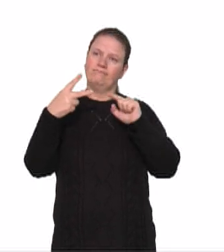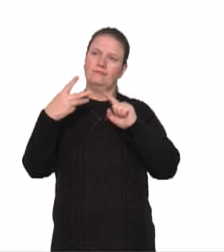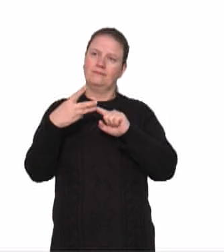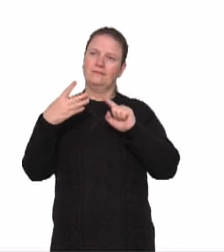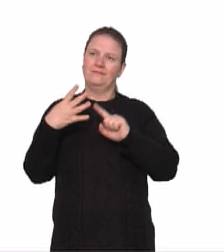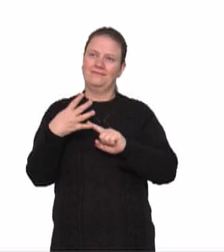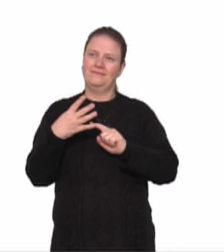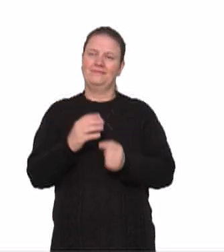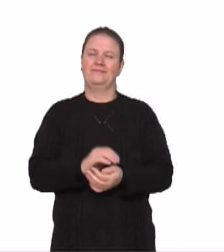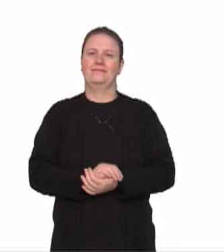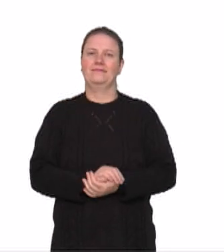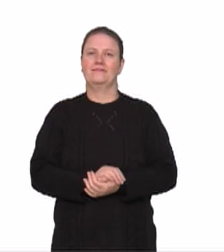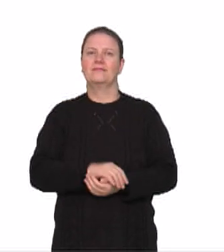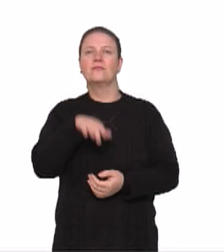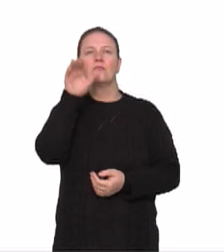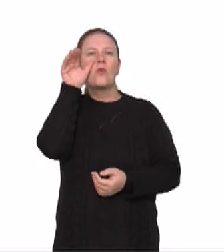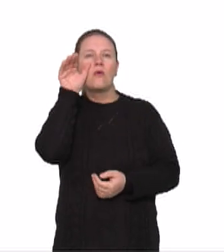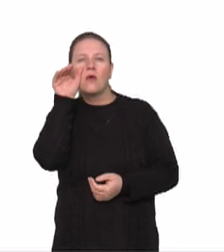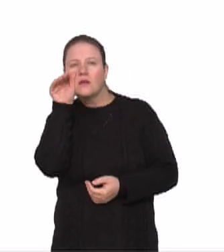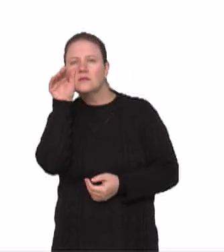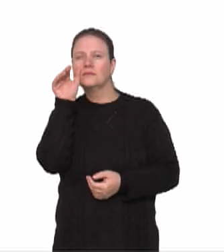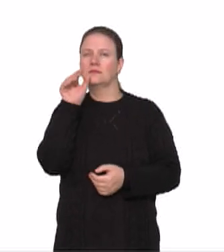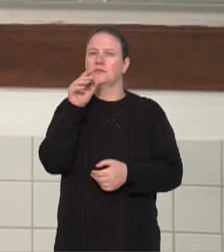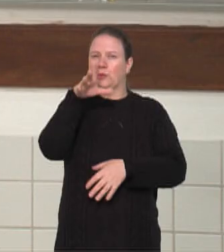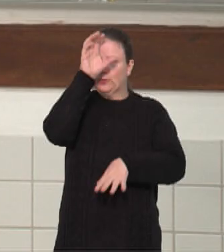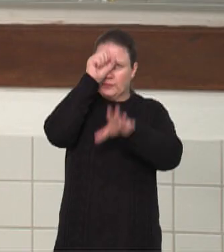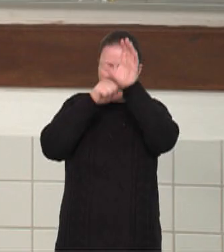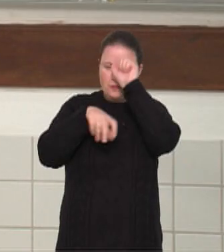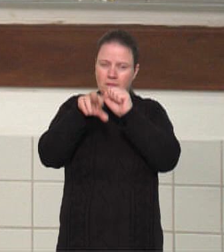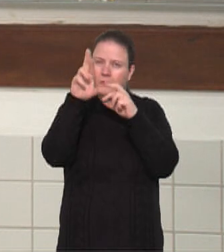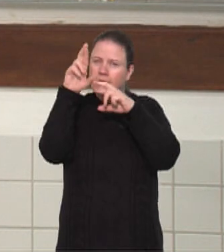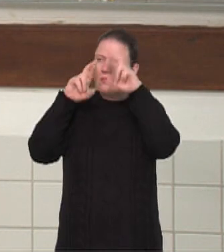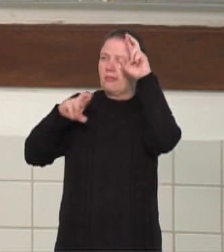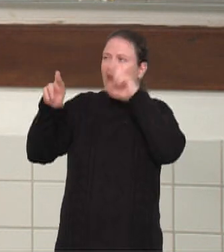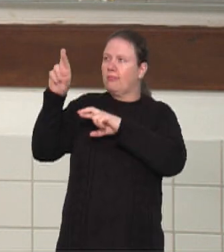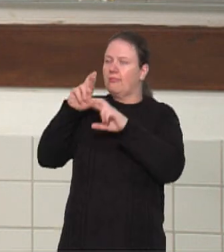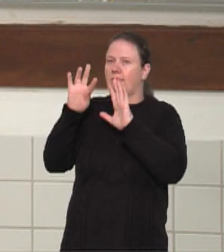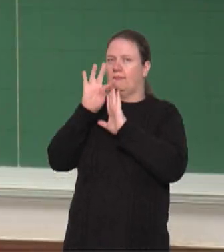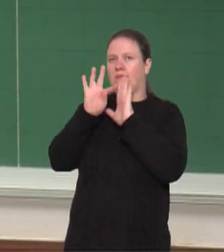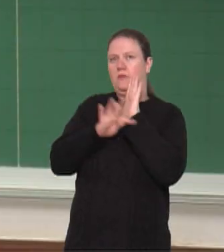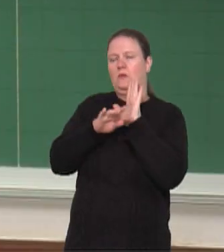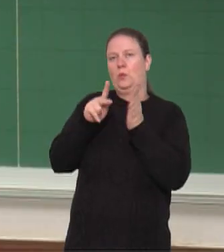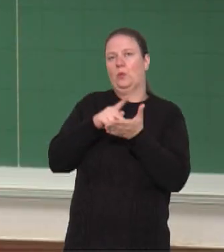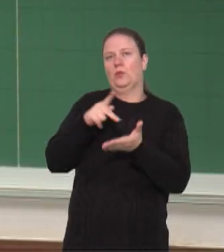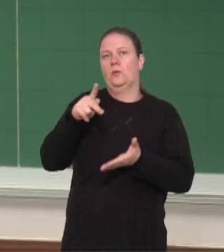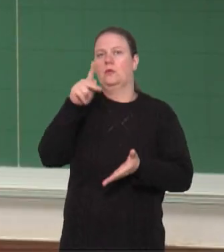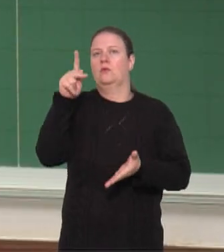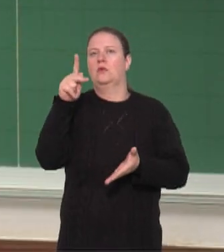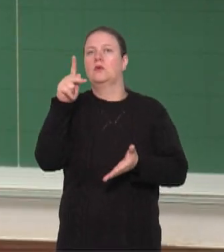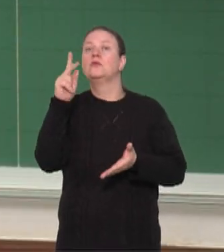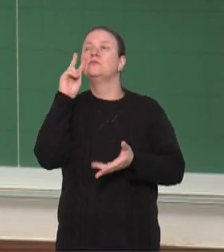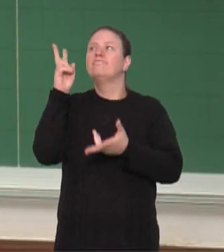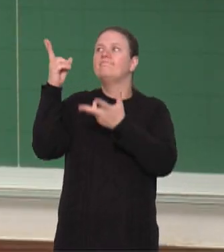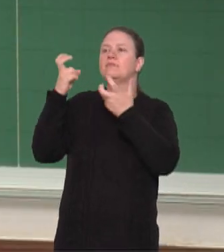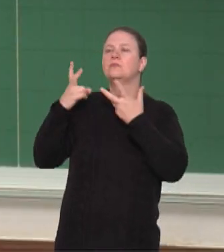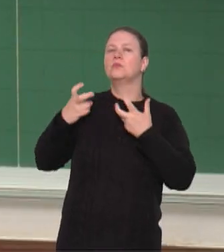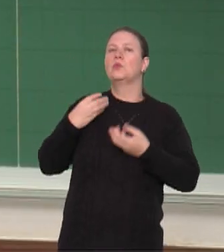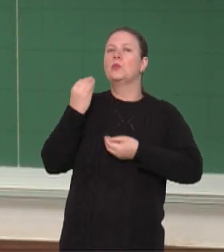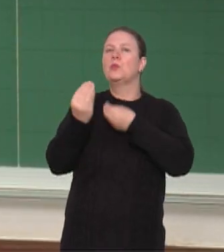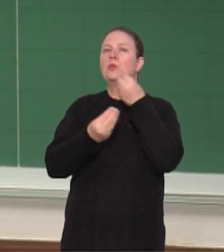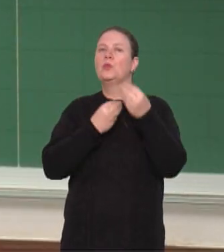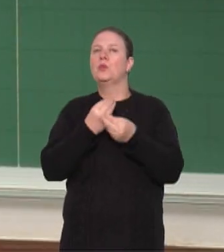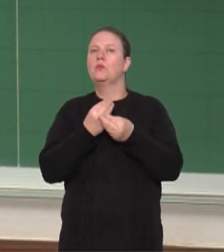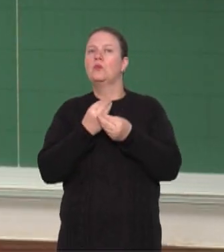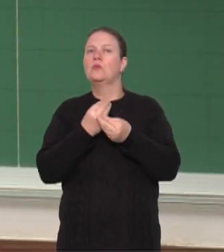Então, por curiosidade aí, quando a gente for aprender a fazer análise do texto poético, a gente já viu o que é uma rima paralela, né? E o que é